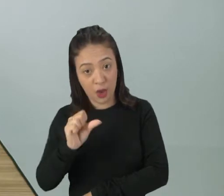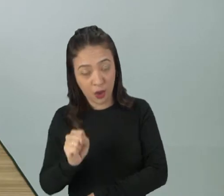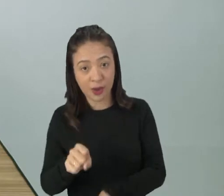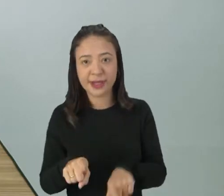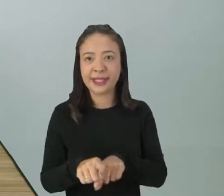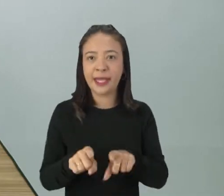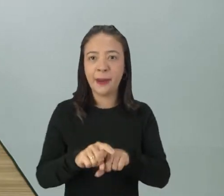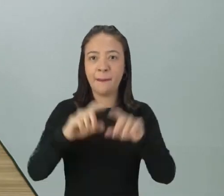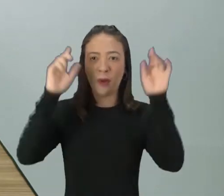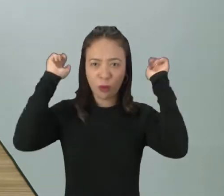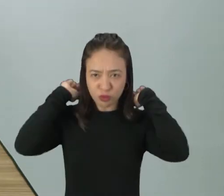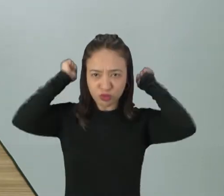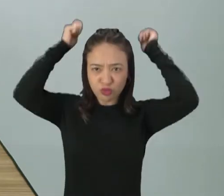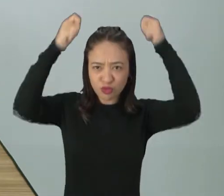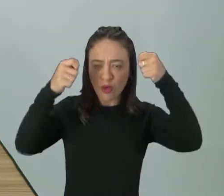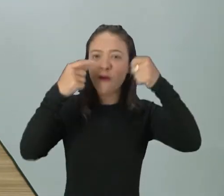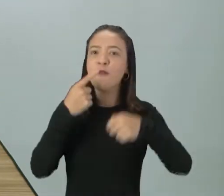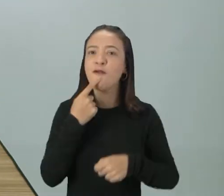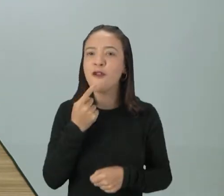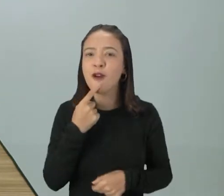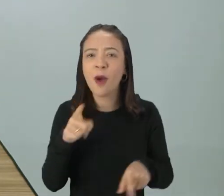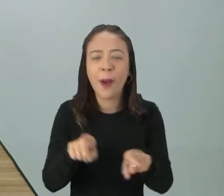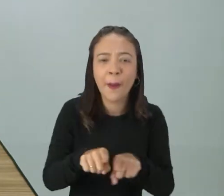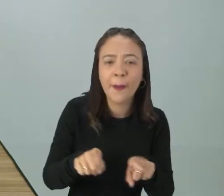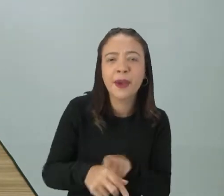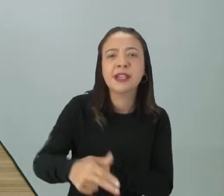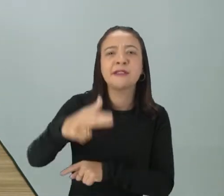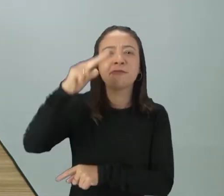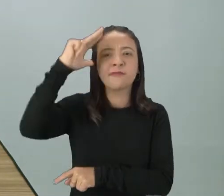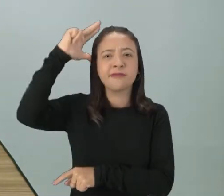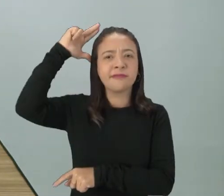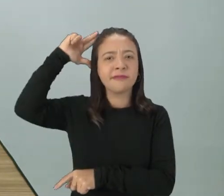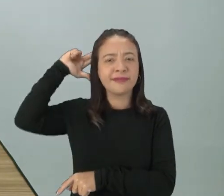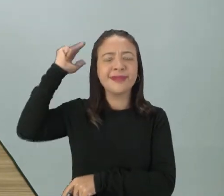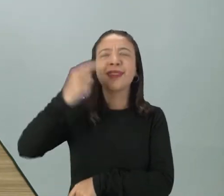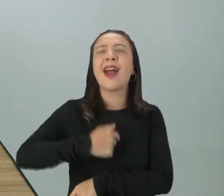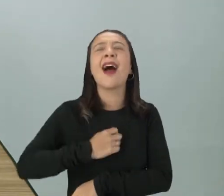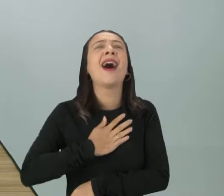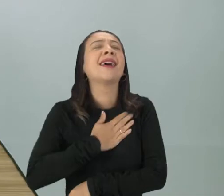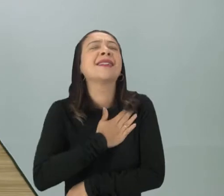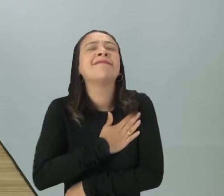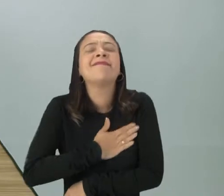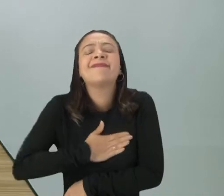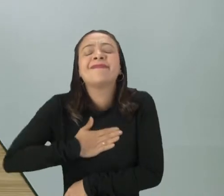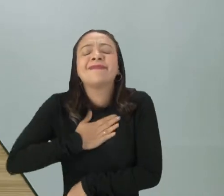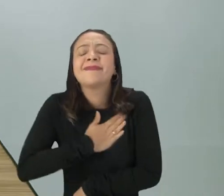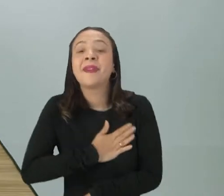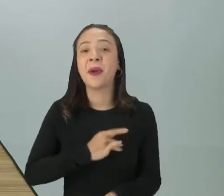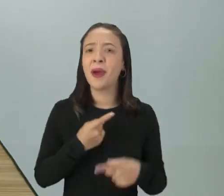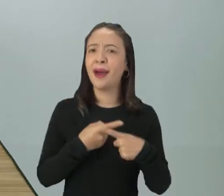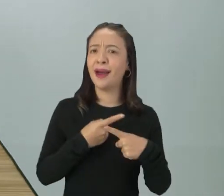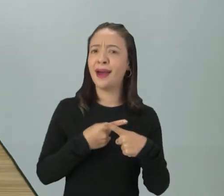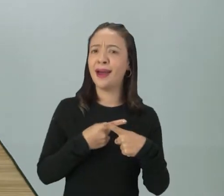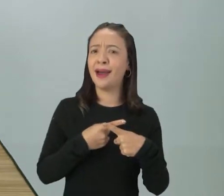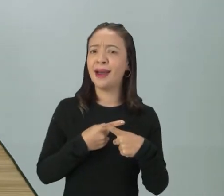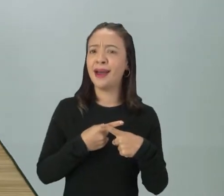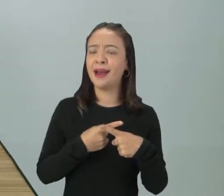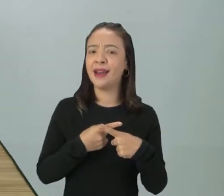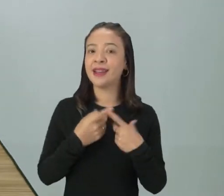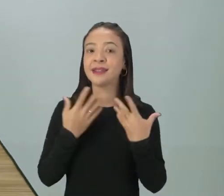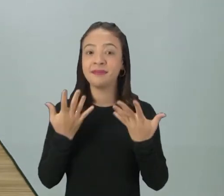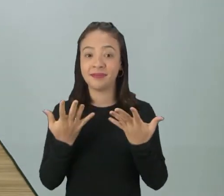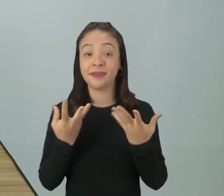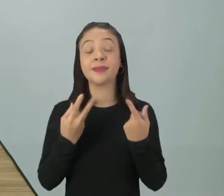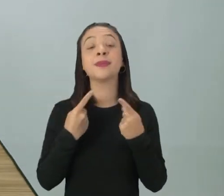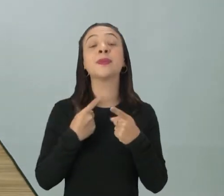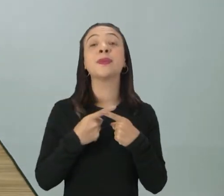Chapeuzinho Vermelho e outros contos infantis eu gosto muito. Por quê? Sabe por quê? Como eu já